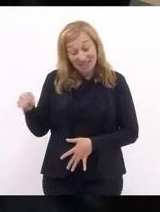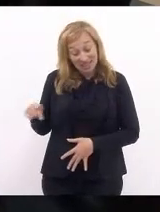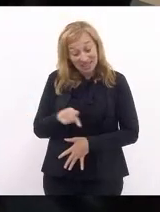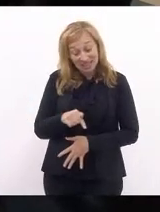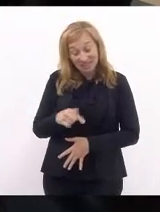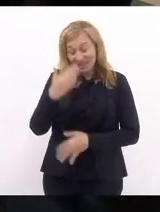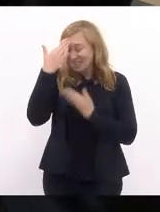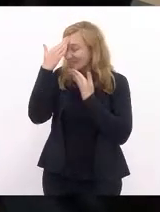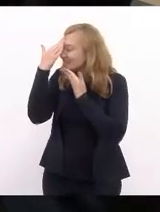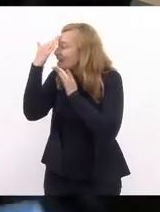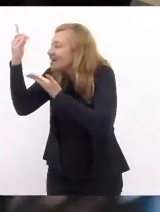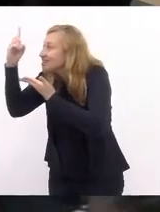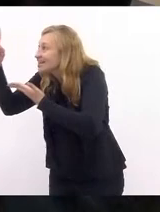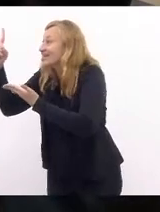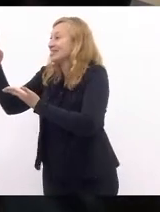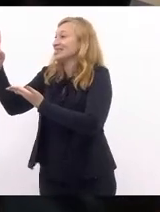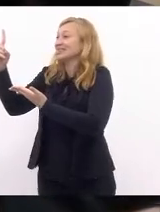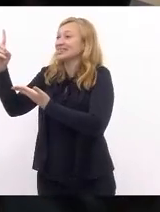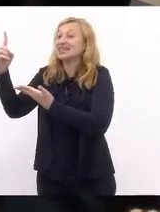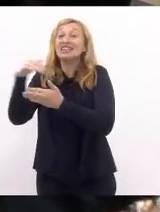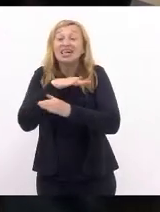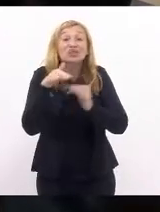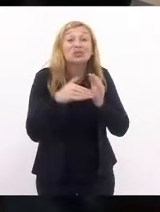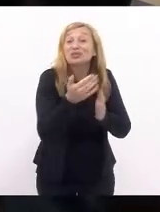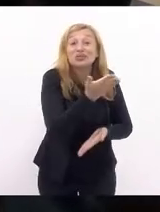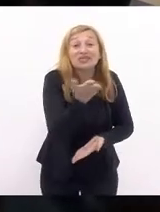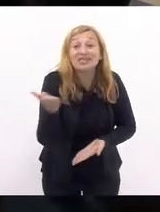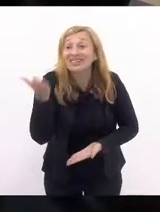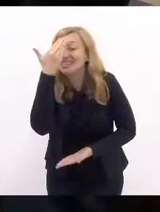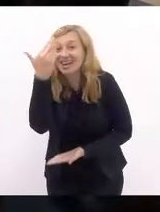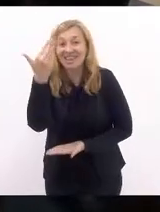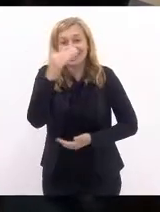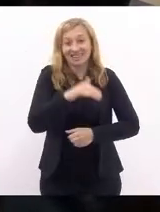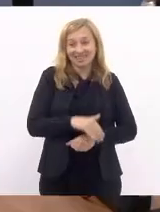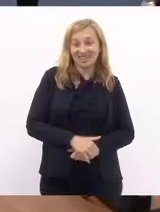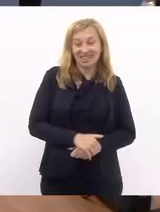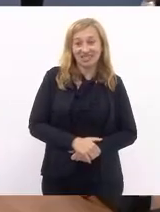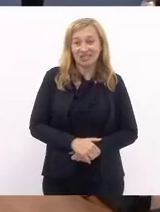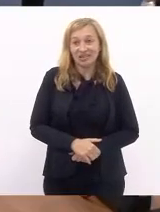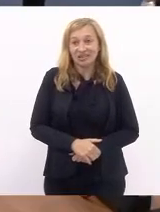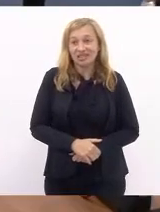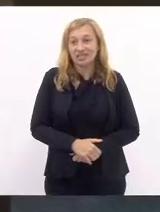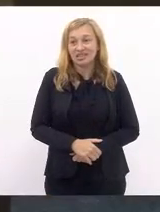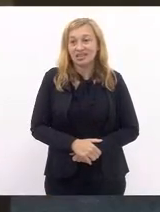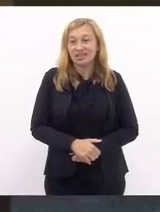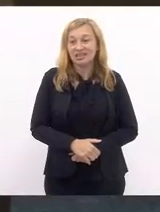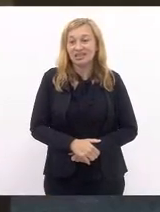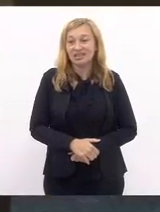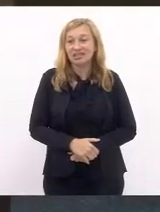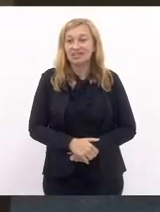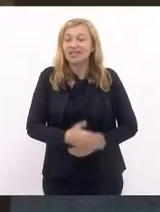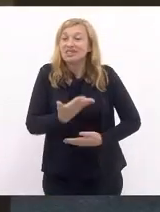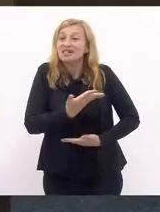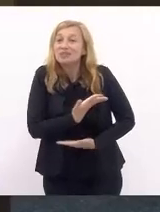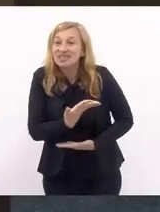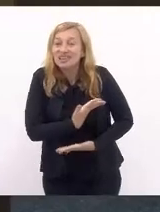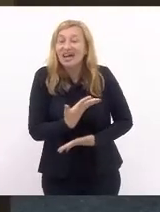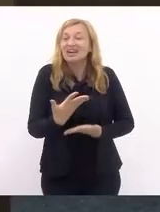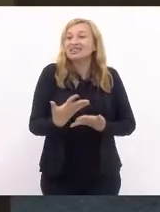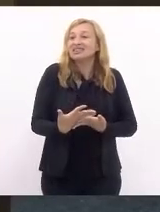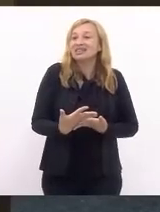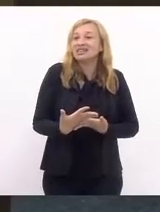agradecer a Deus e agradecer a todos vocês por esse colocar tanta coleguismo